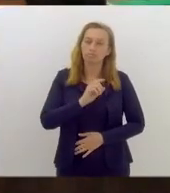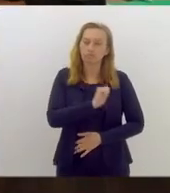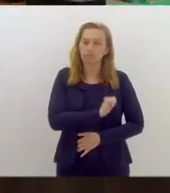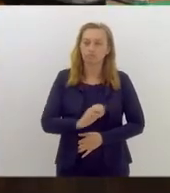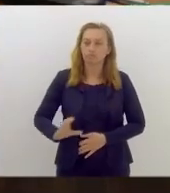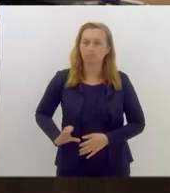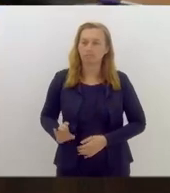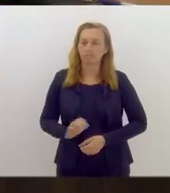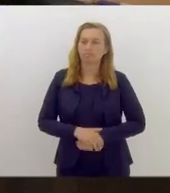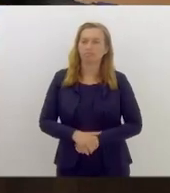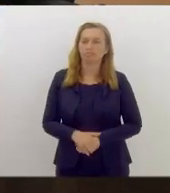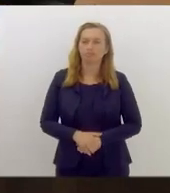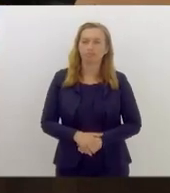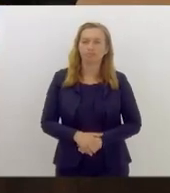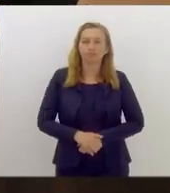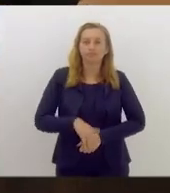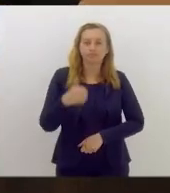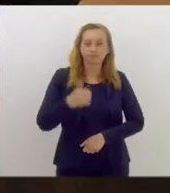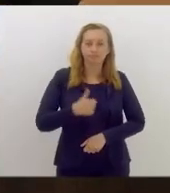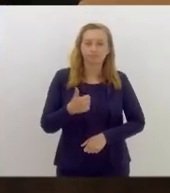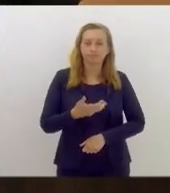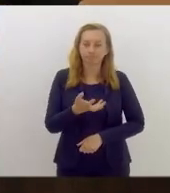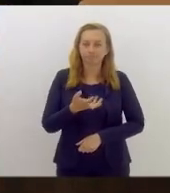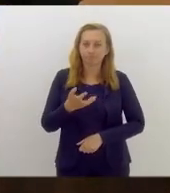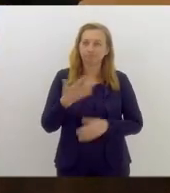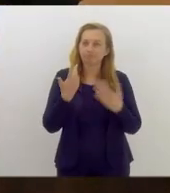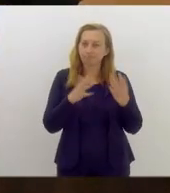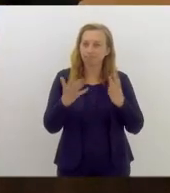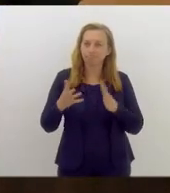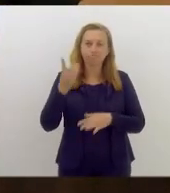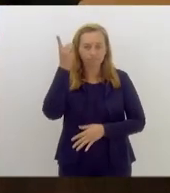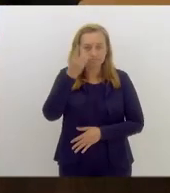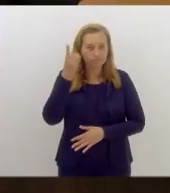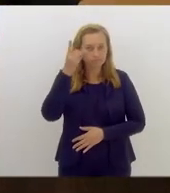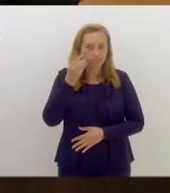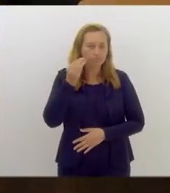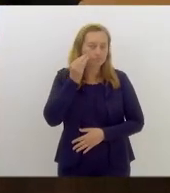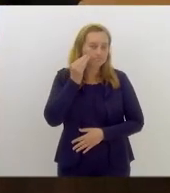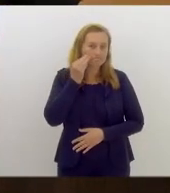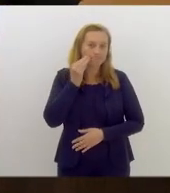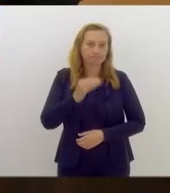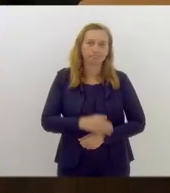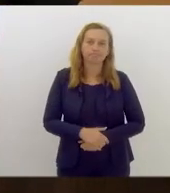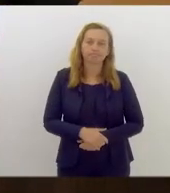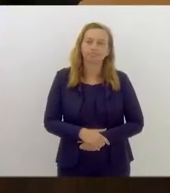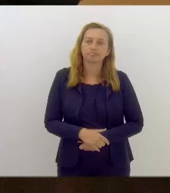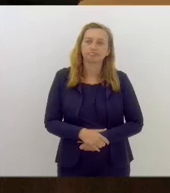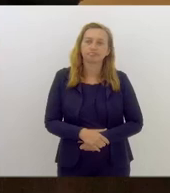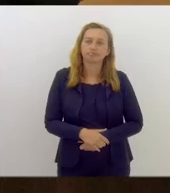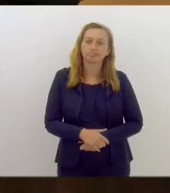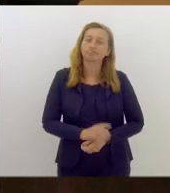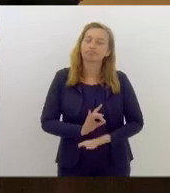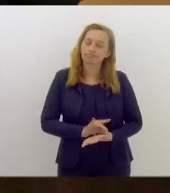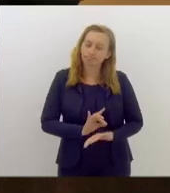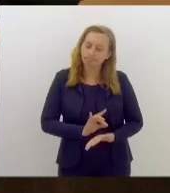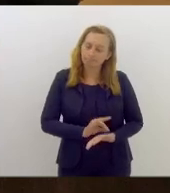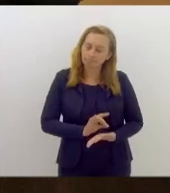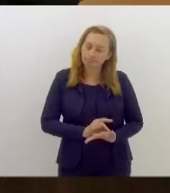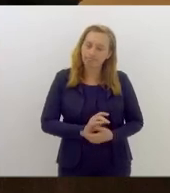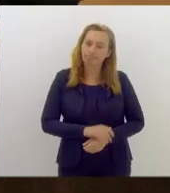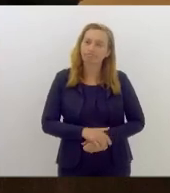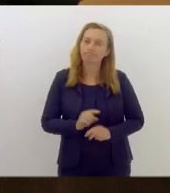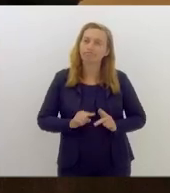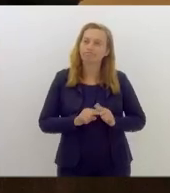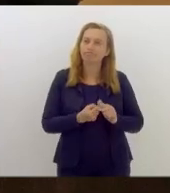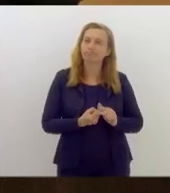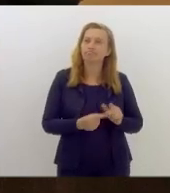Siciliano. Bom, primeiro eu queria elogiar a deputada Mônica Francisco. Na verdade, ela está